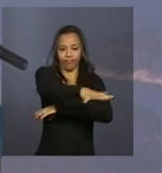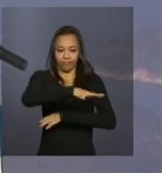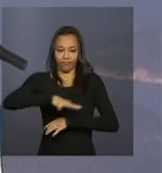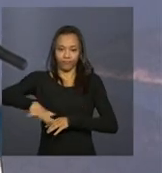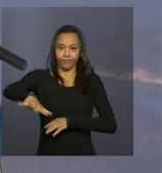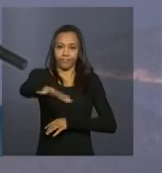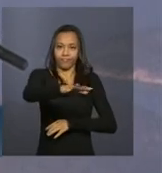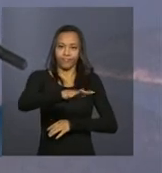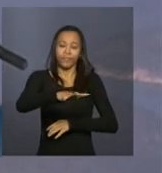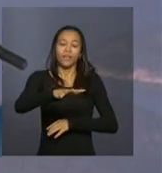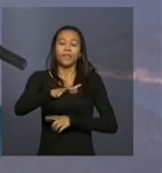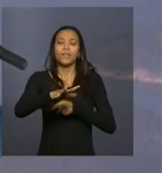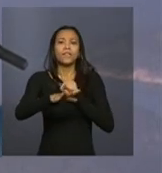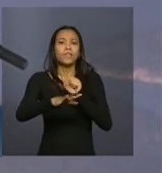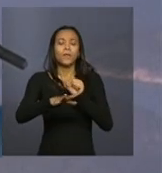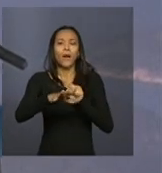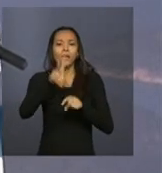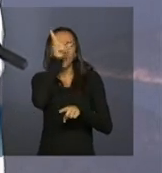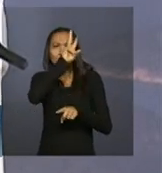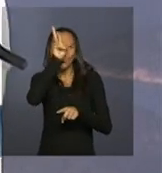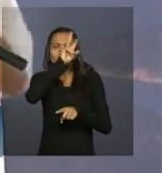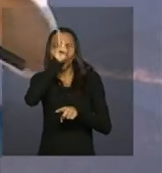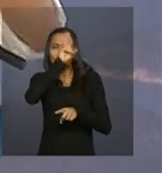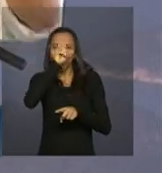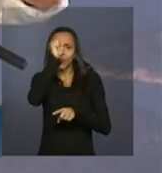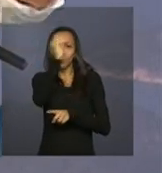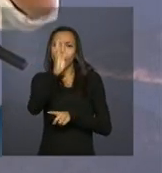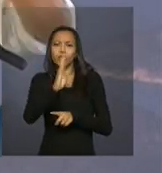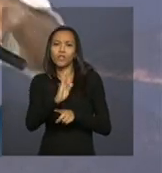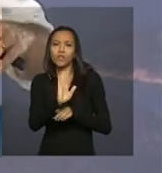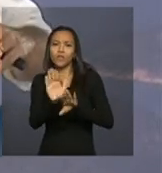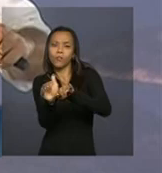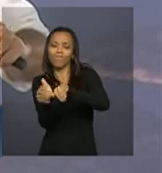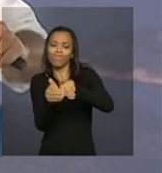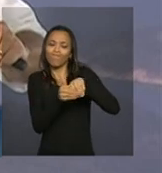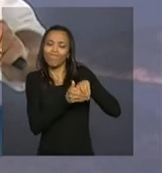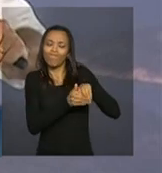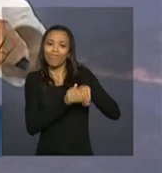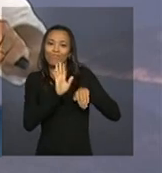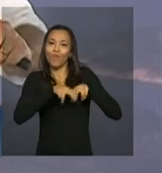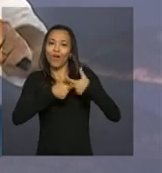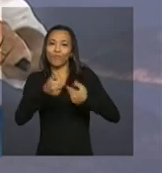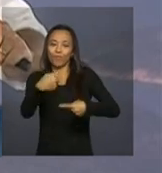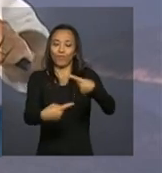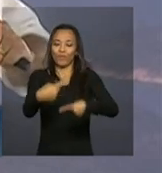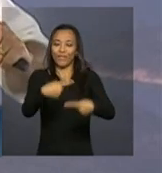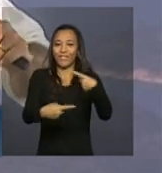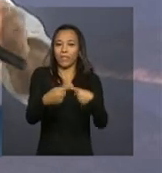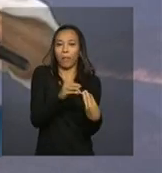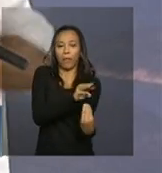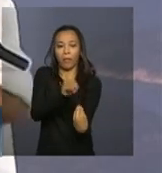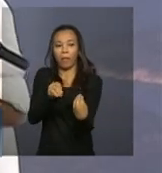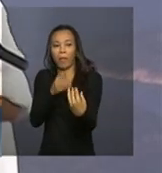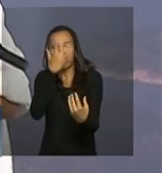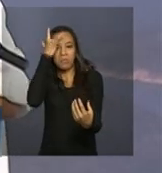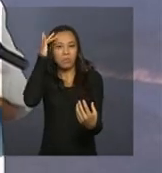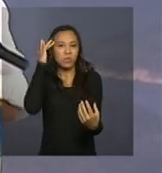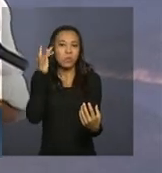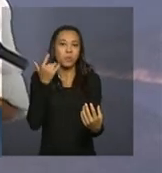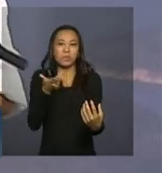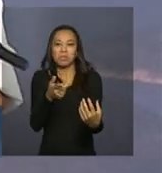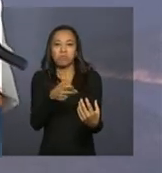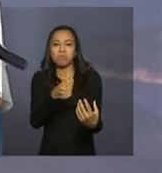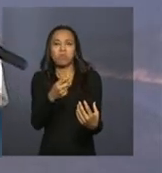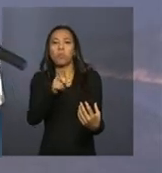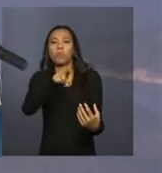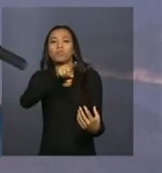de repente, essa história do Brasil foi tapada por uma política, por uma visão rodoviarista, em que as pessoas valiam menos que os carros,